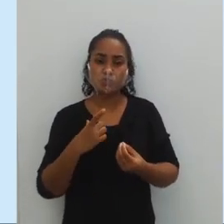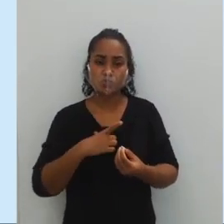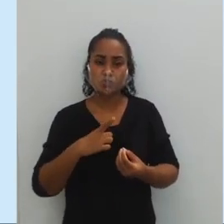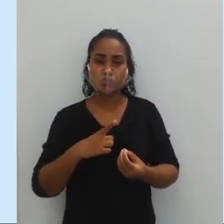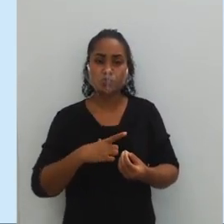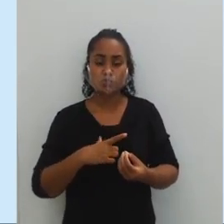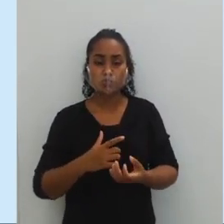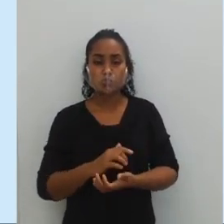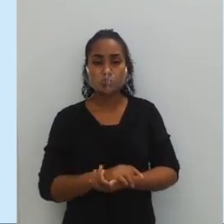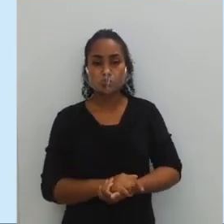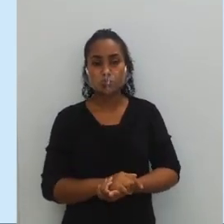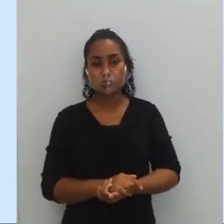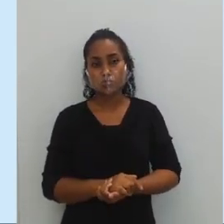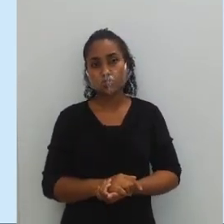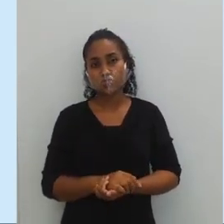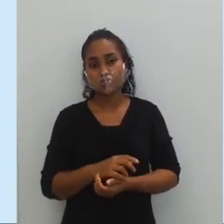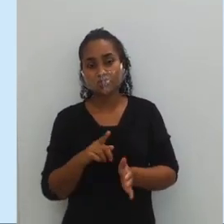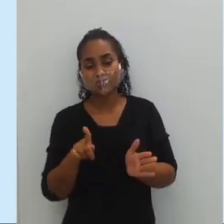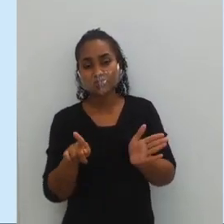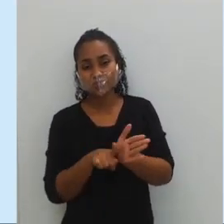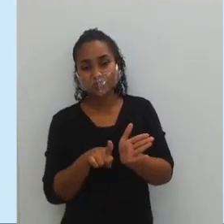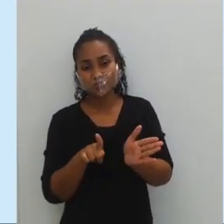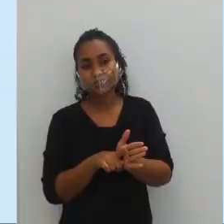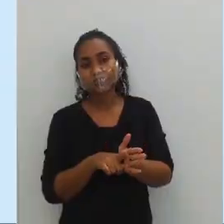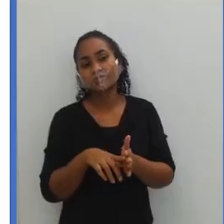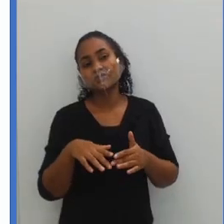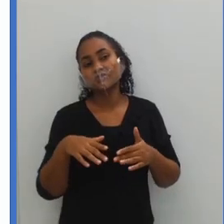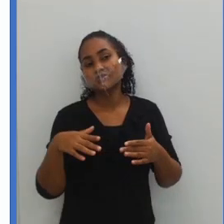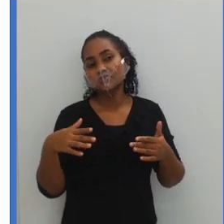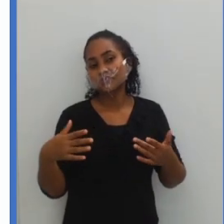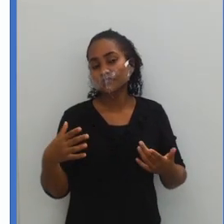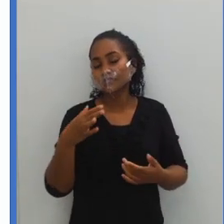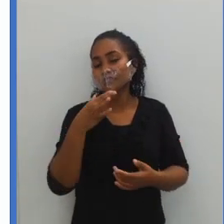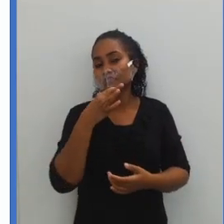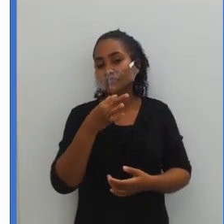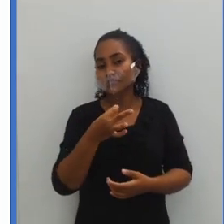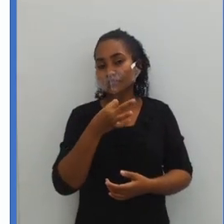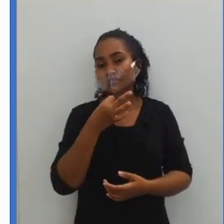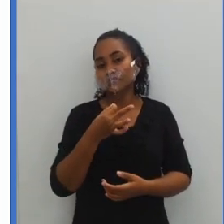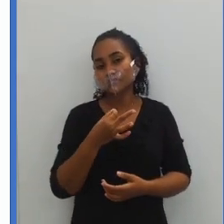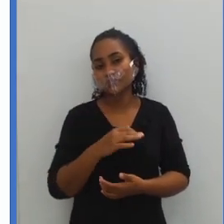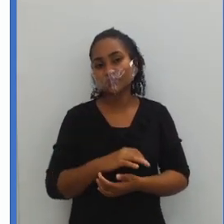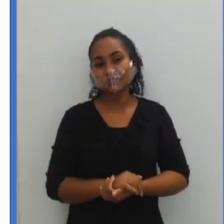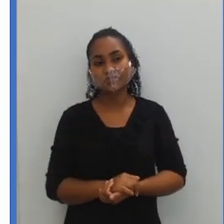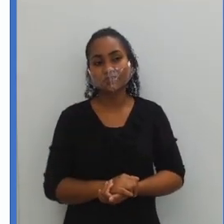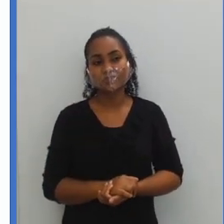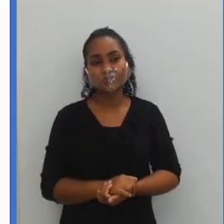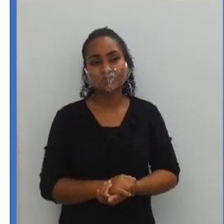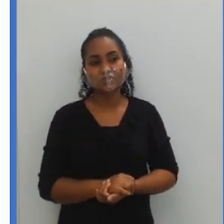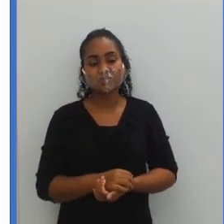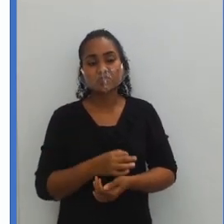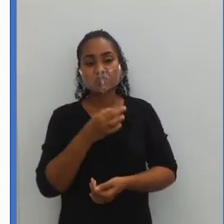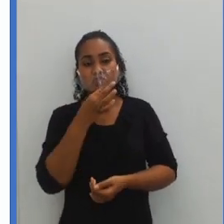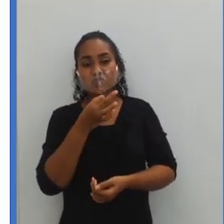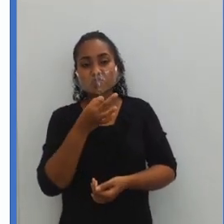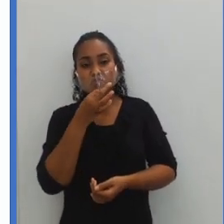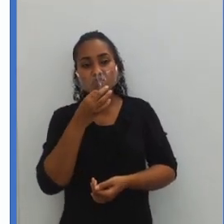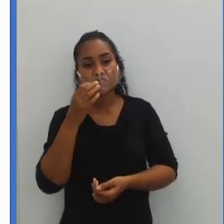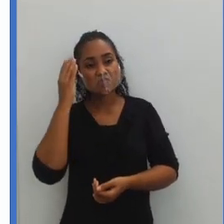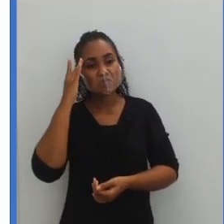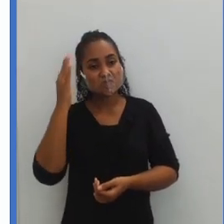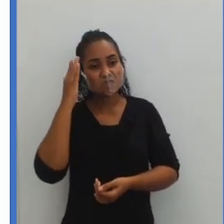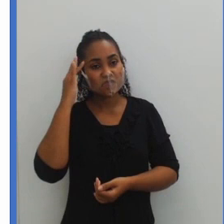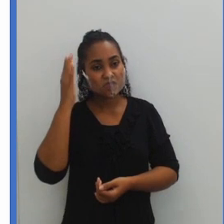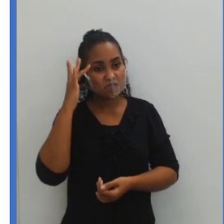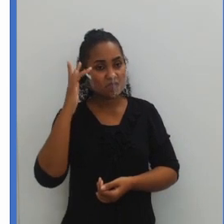um pré-julgamento negativo. Então, vem com a terceira classificação aí, né? É uma opinião